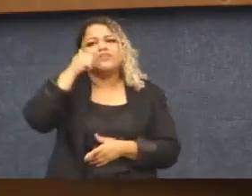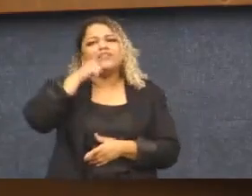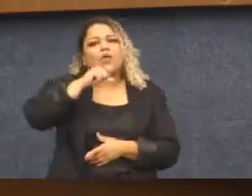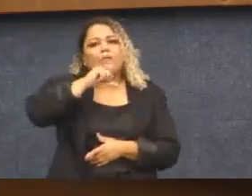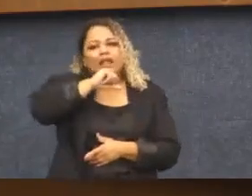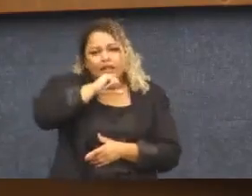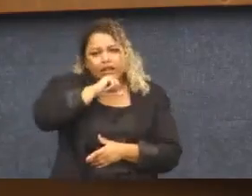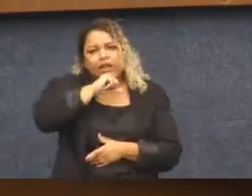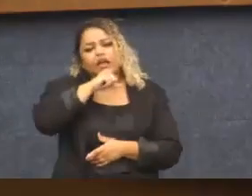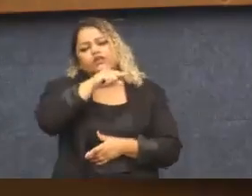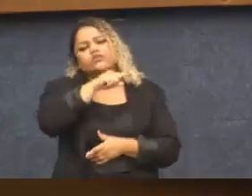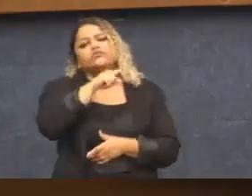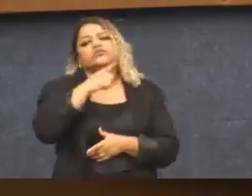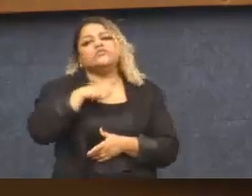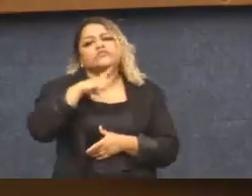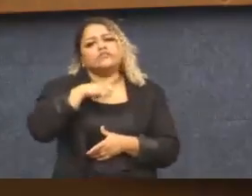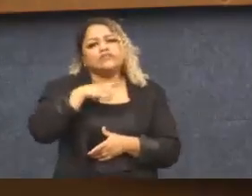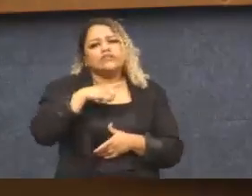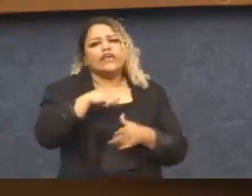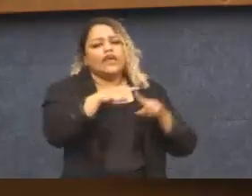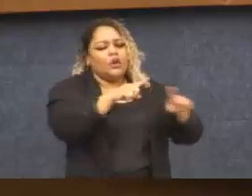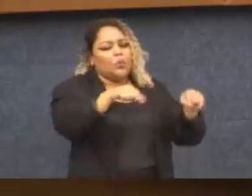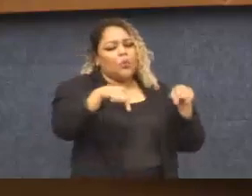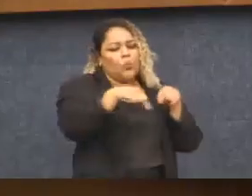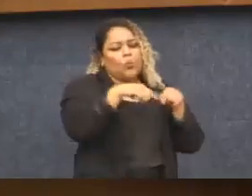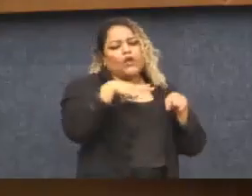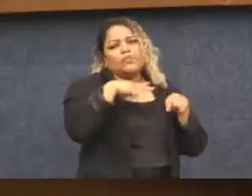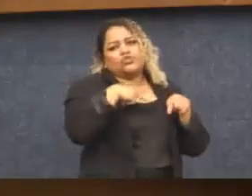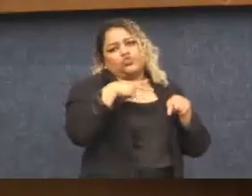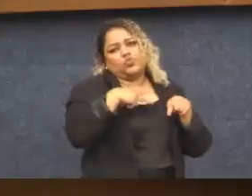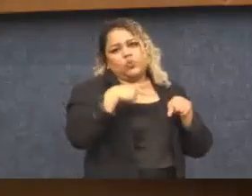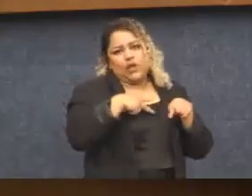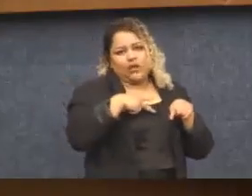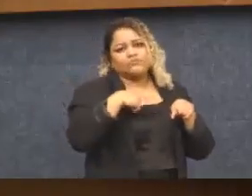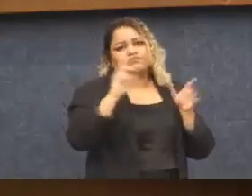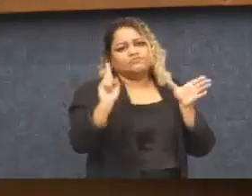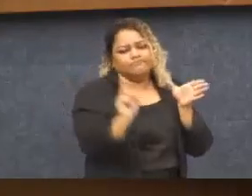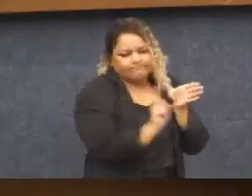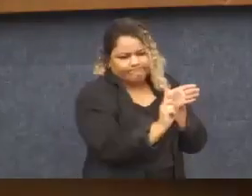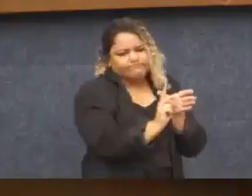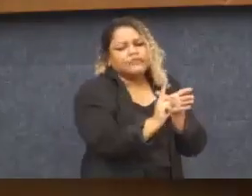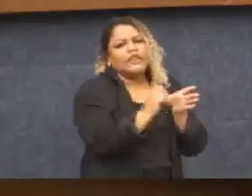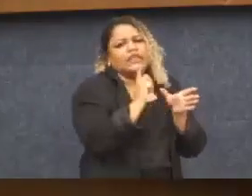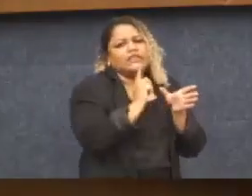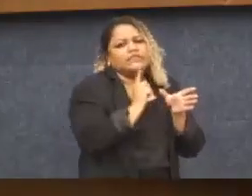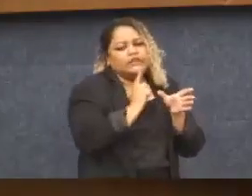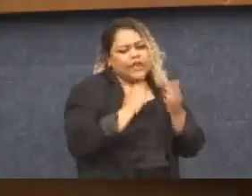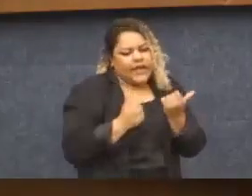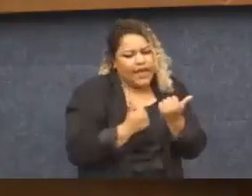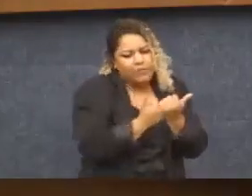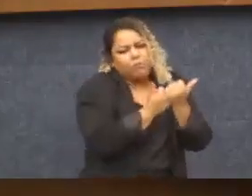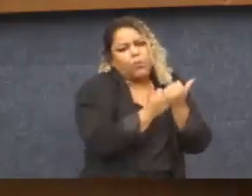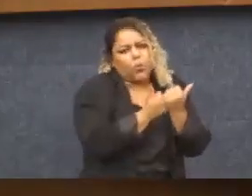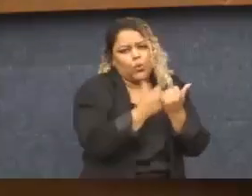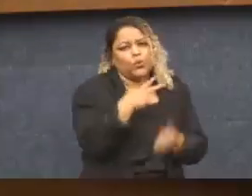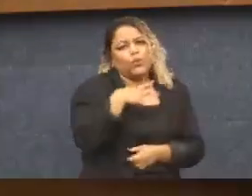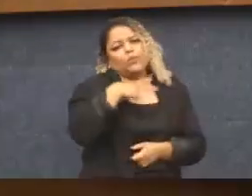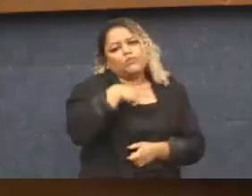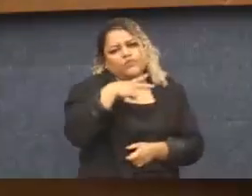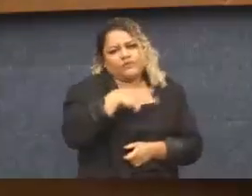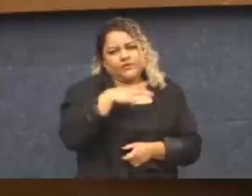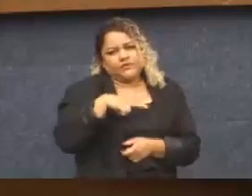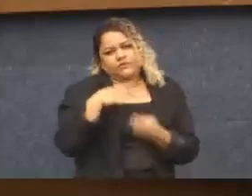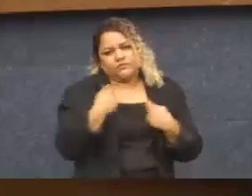que essa mãe e essa família possam passar por esse procedimento com todo o apoio e a privacidade necessária. Então, caminho voto